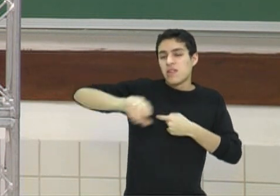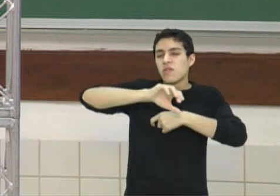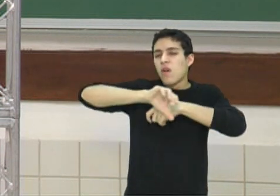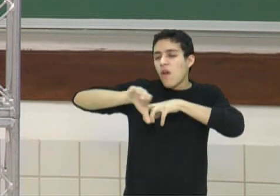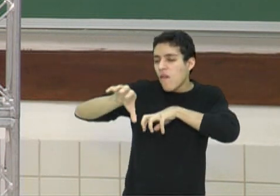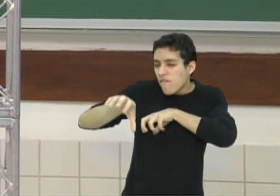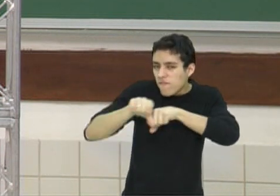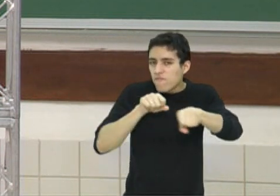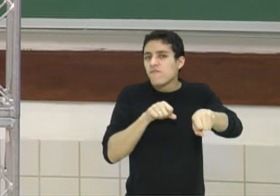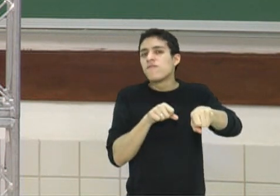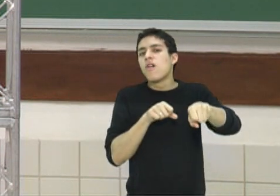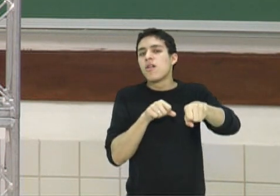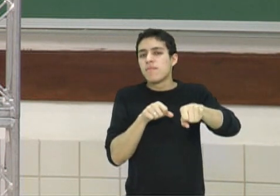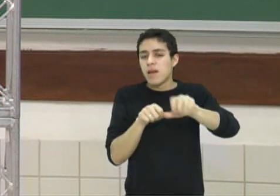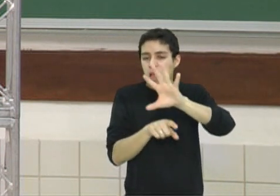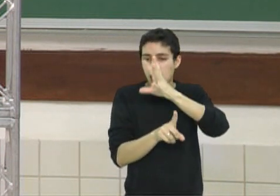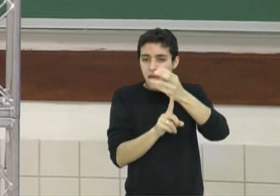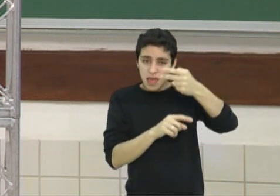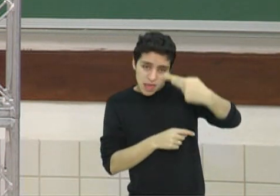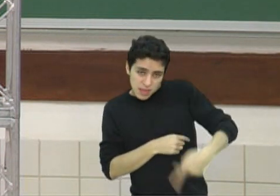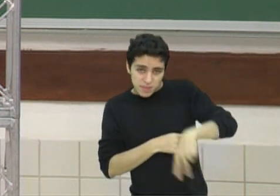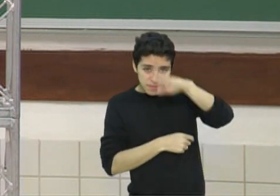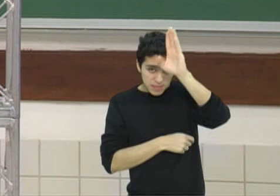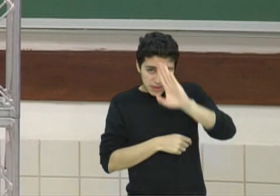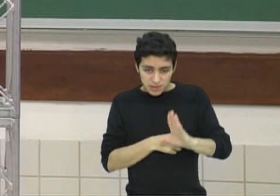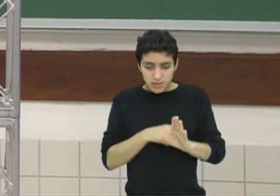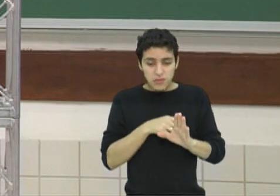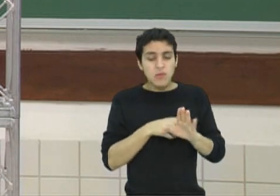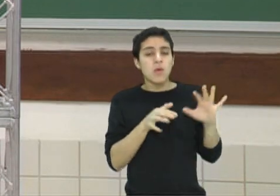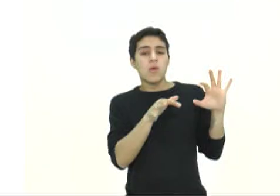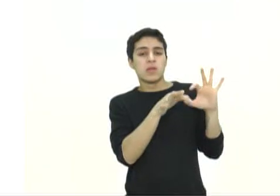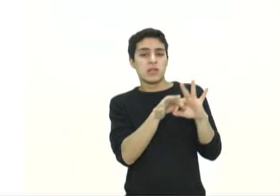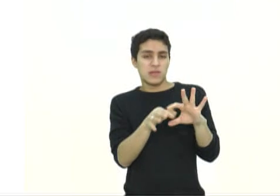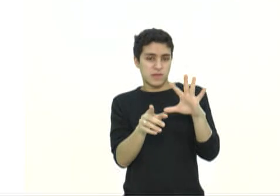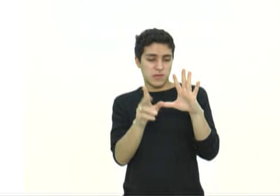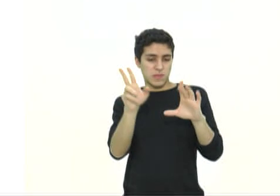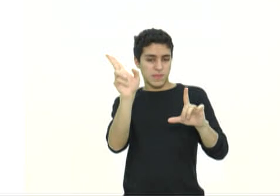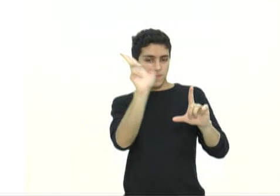formadas dentro do Brasil no ensino da pintura.